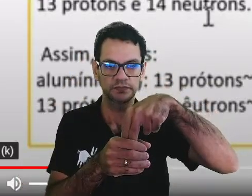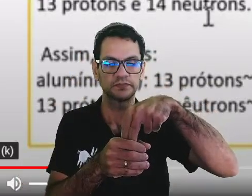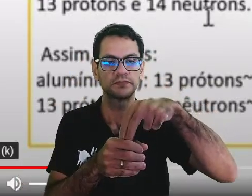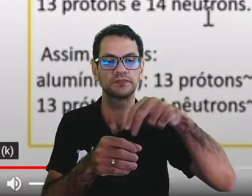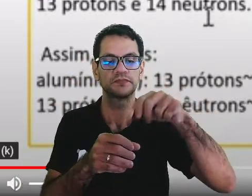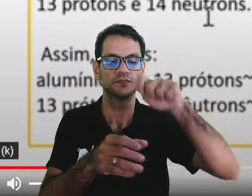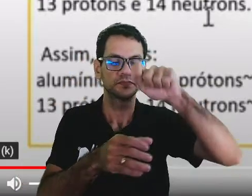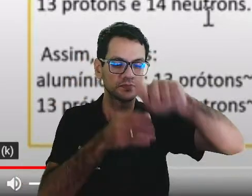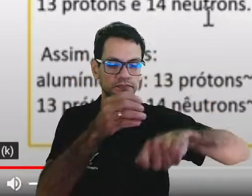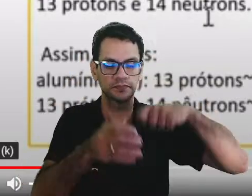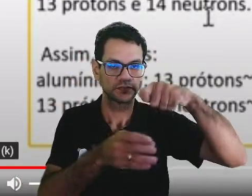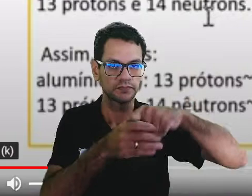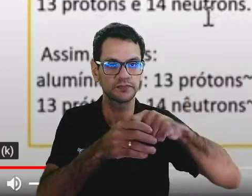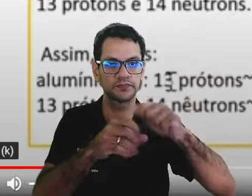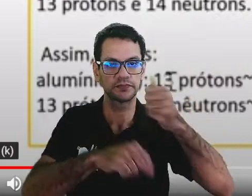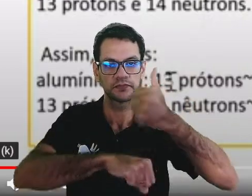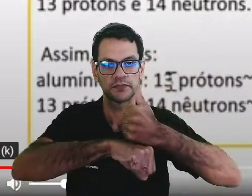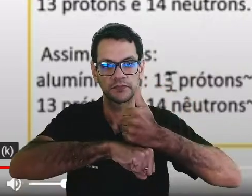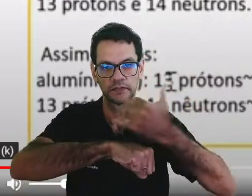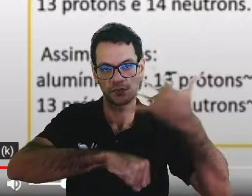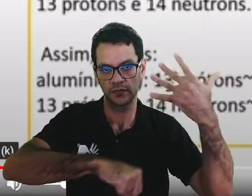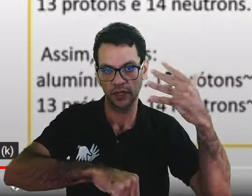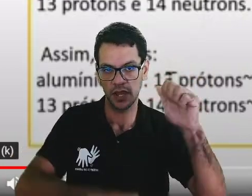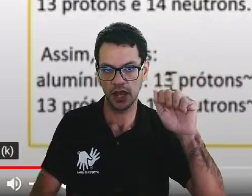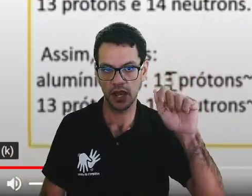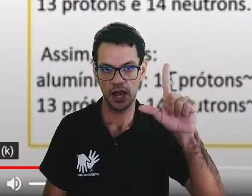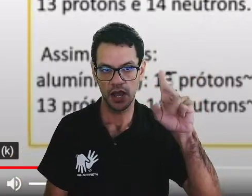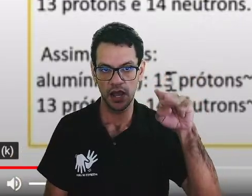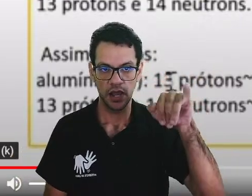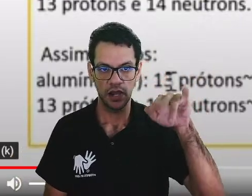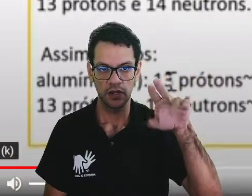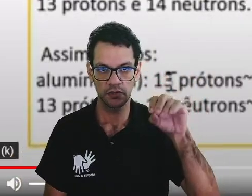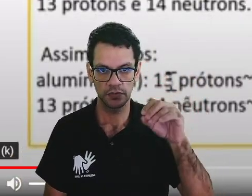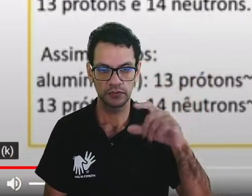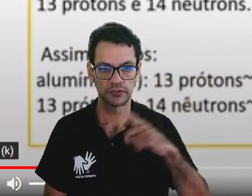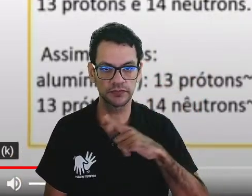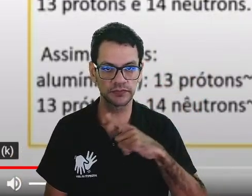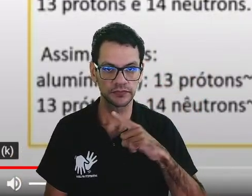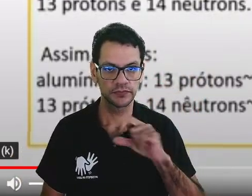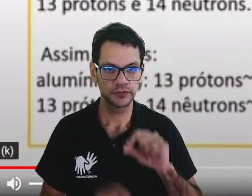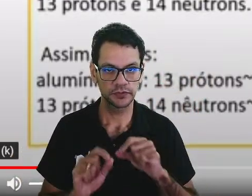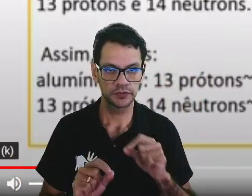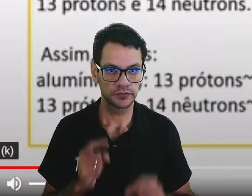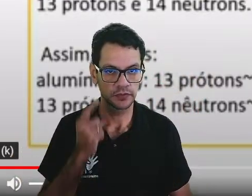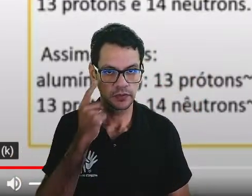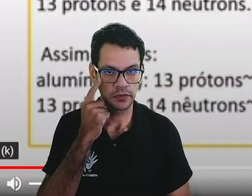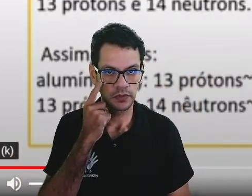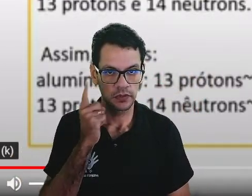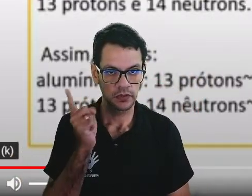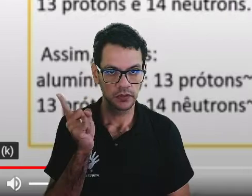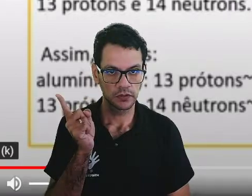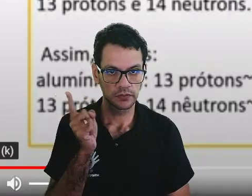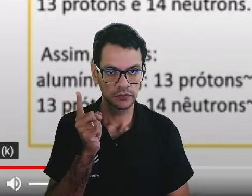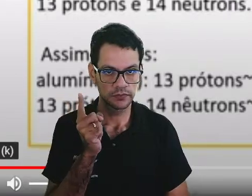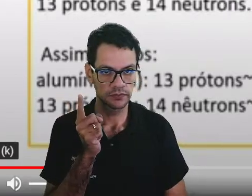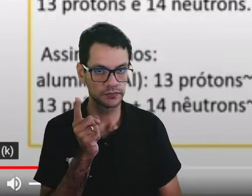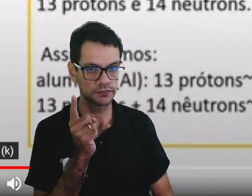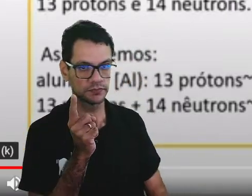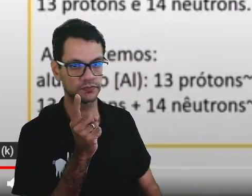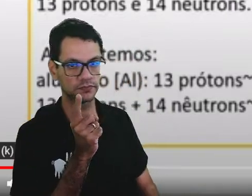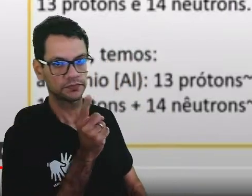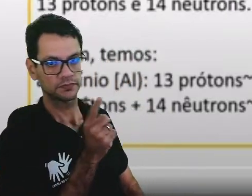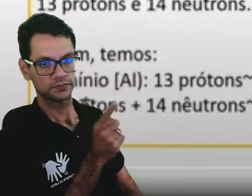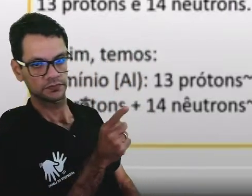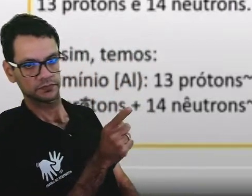Então, o que significa esses 13 prótons? É um número atômico. É o Z. E se a